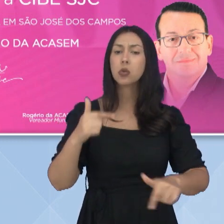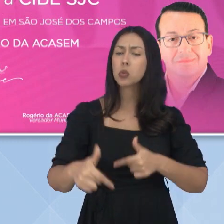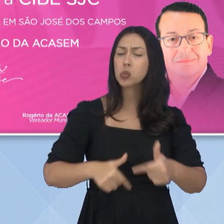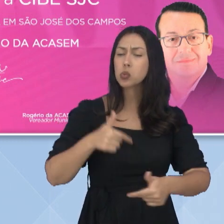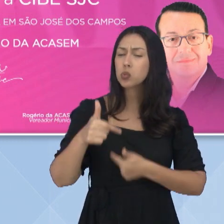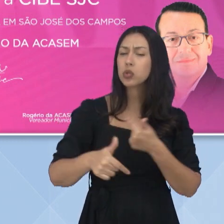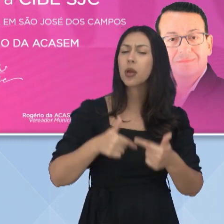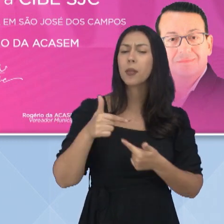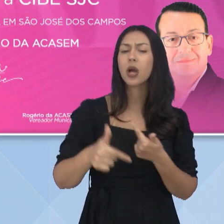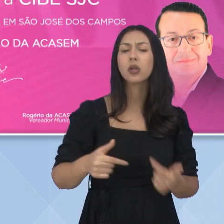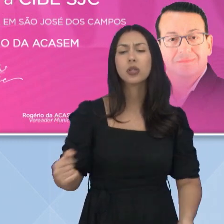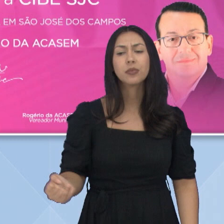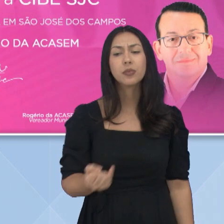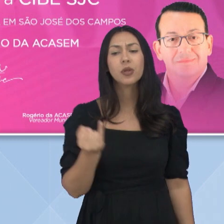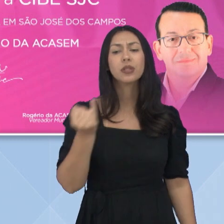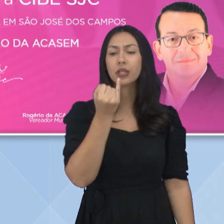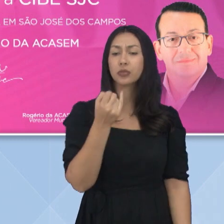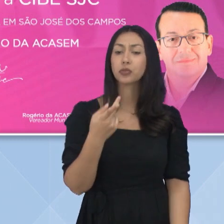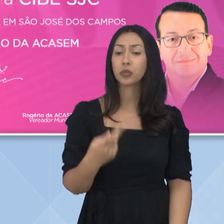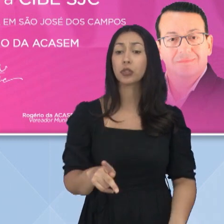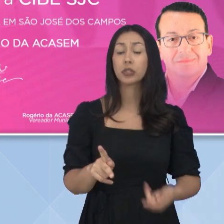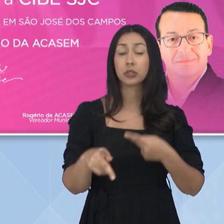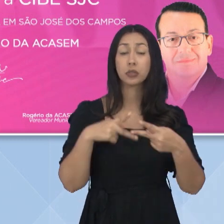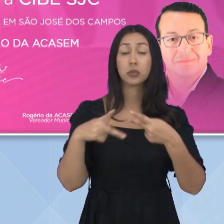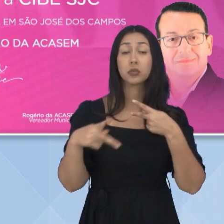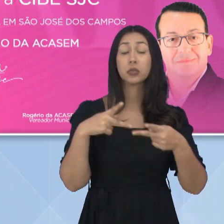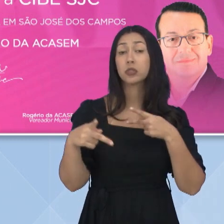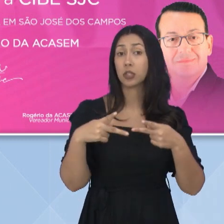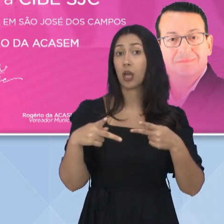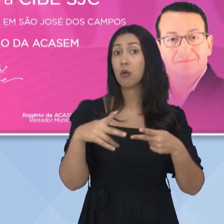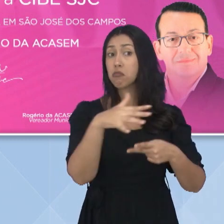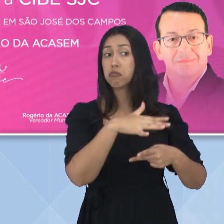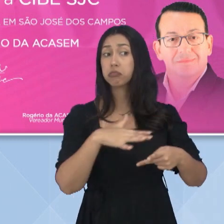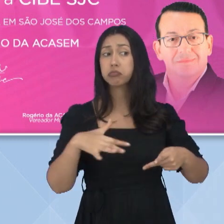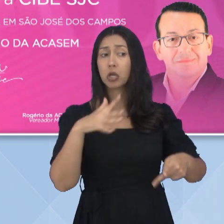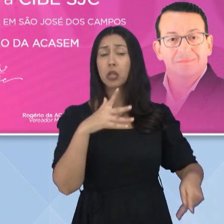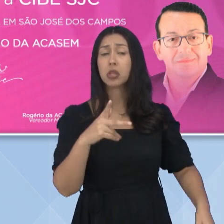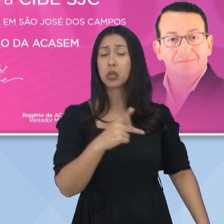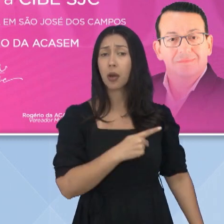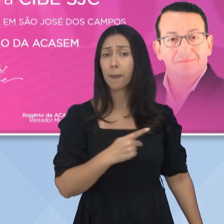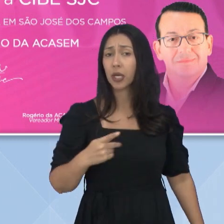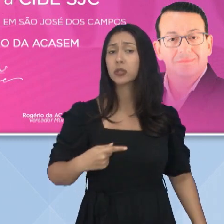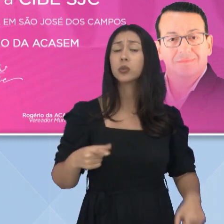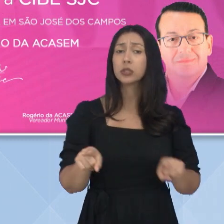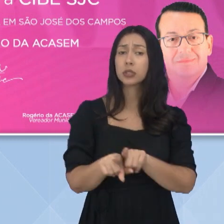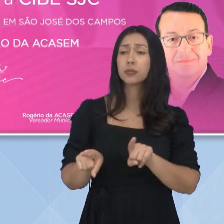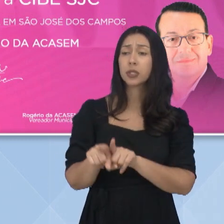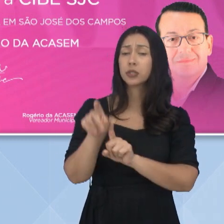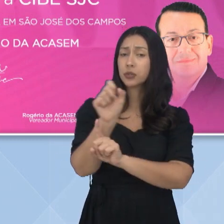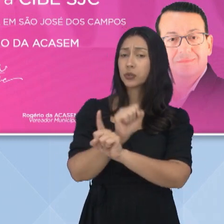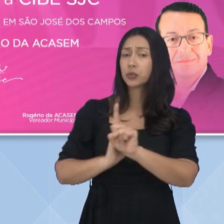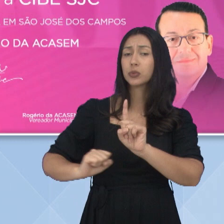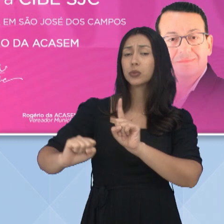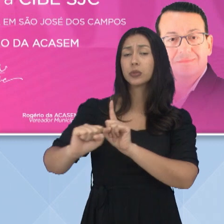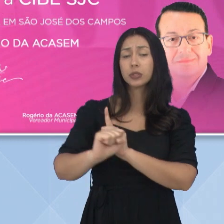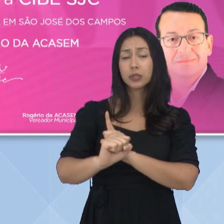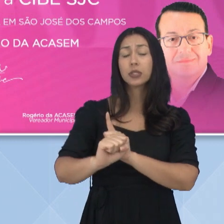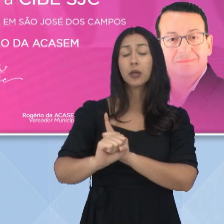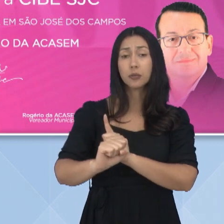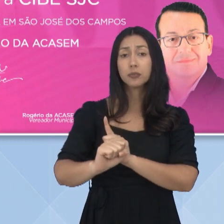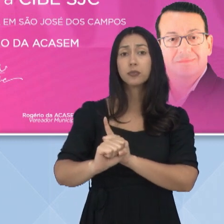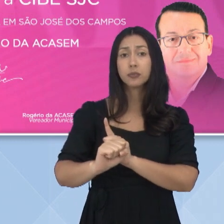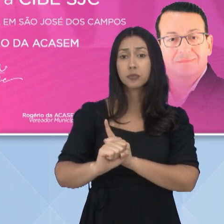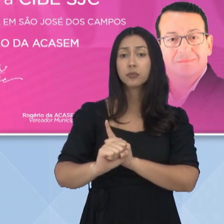nossa comunidade, tanto no âmbito pastoral quanto no social.